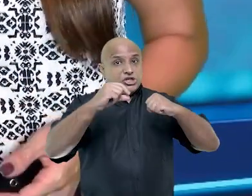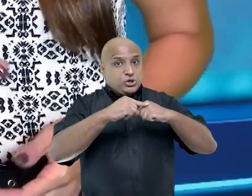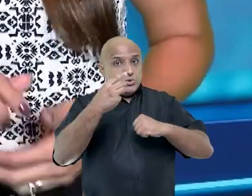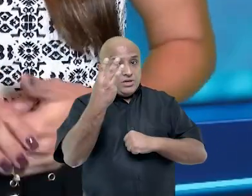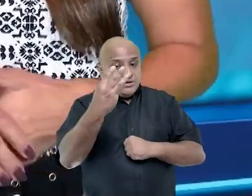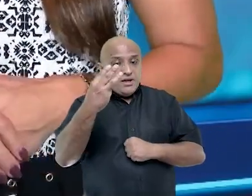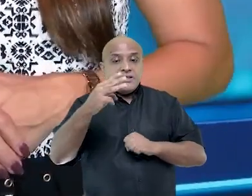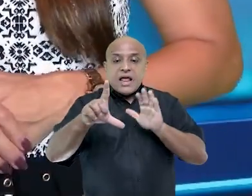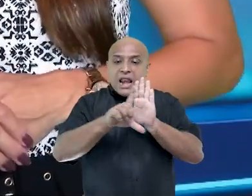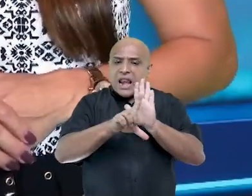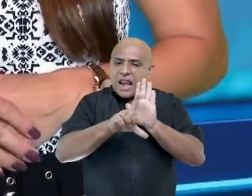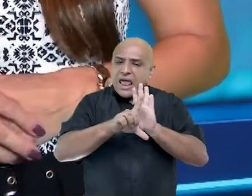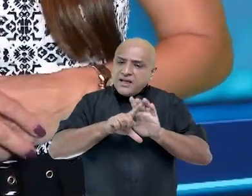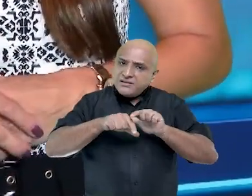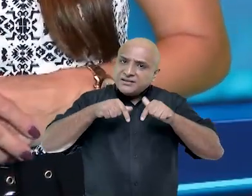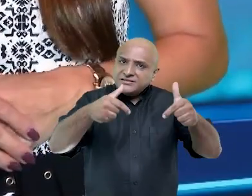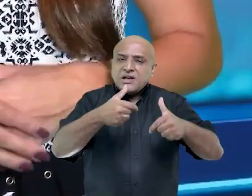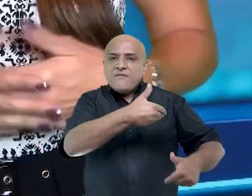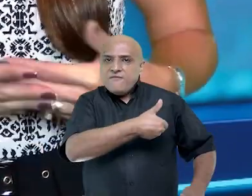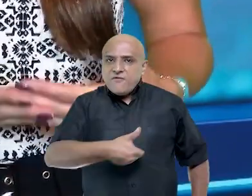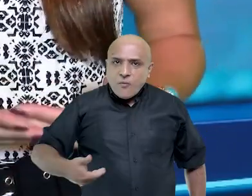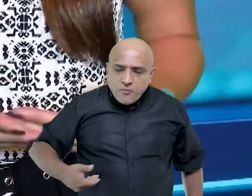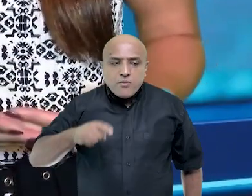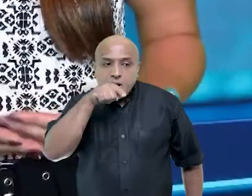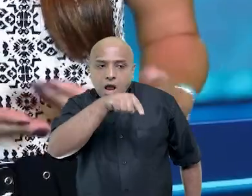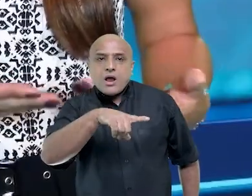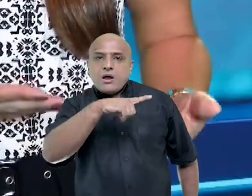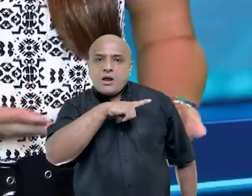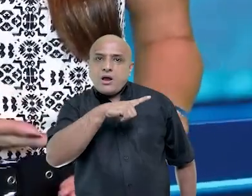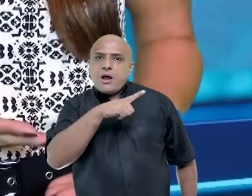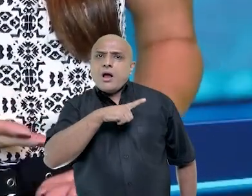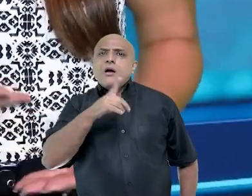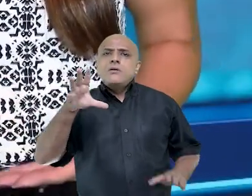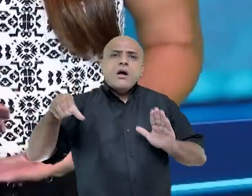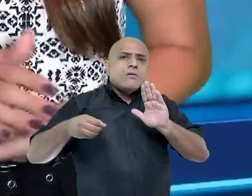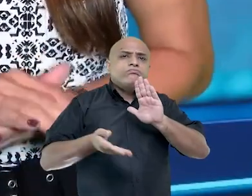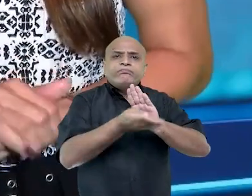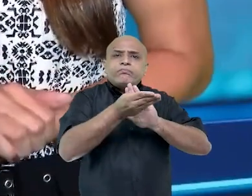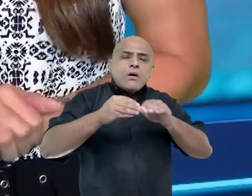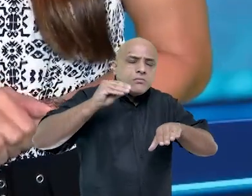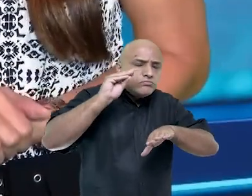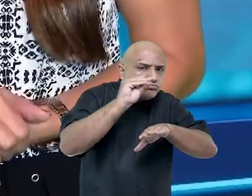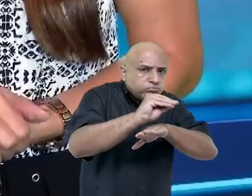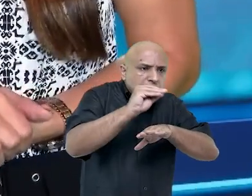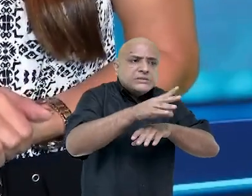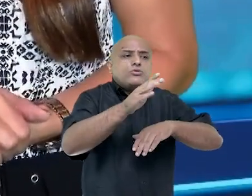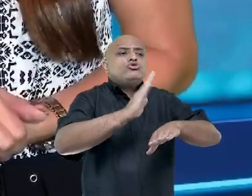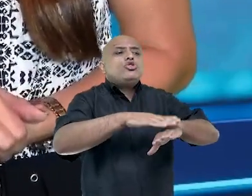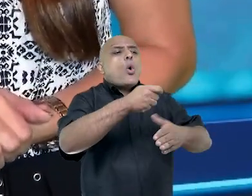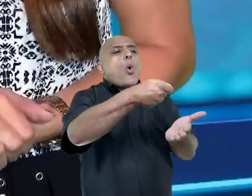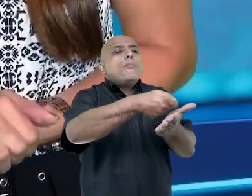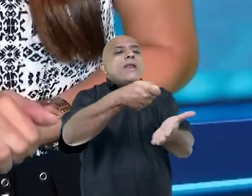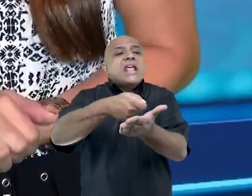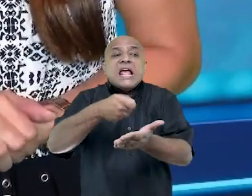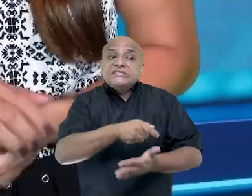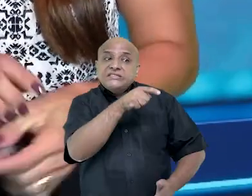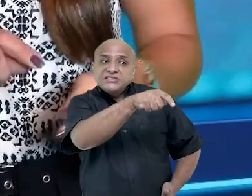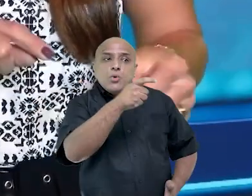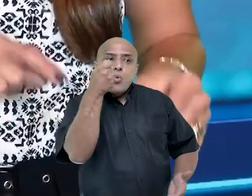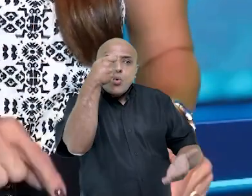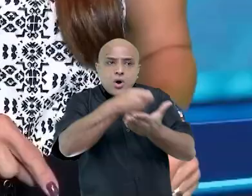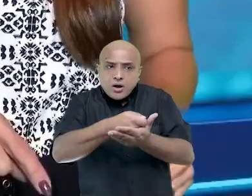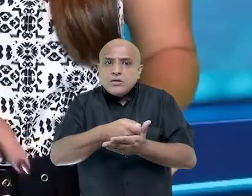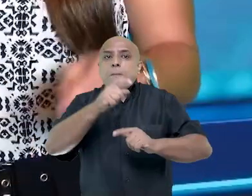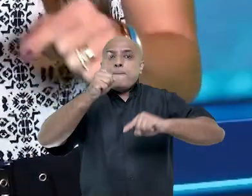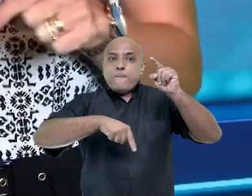da Lei de Ação Civil Pública, que permite a acumulação de obrigações de fazer com indenizações por